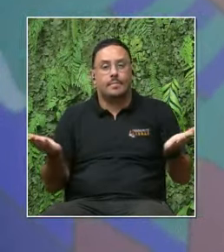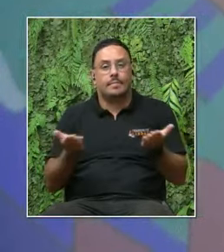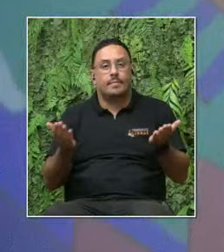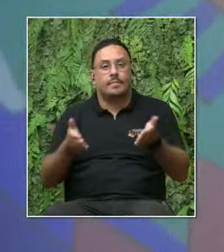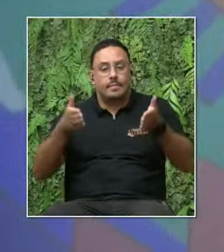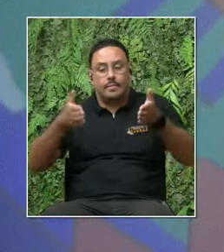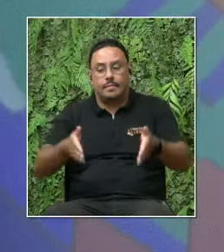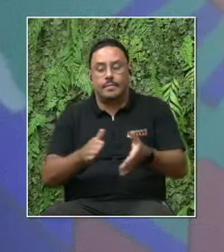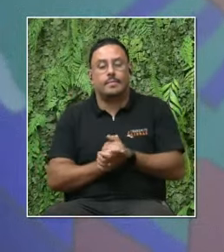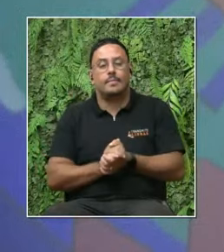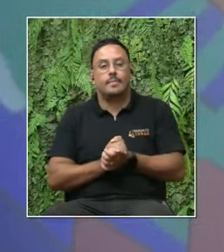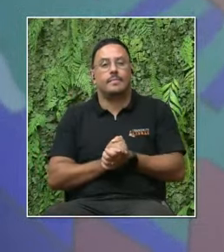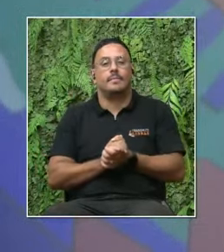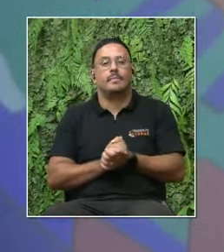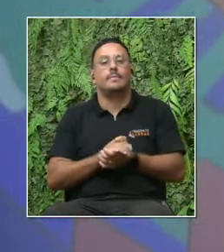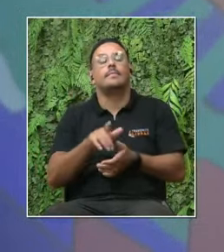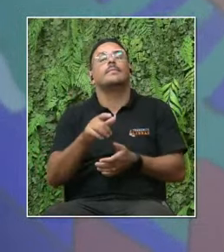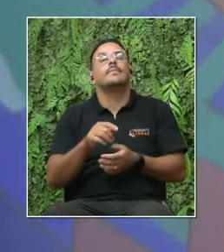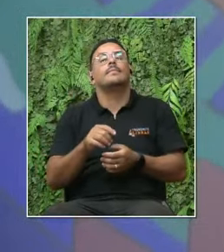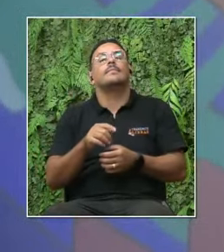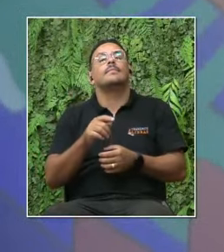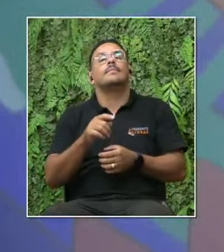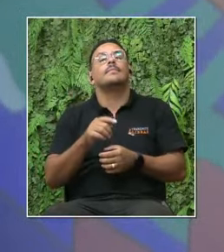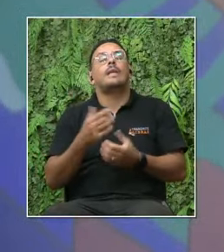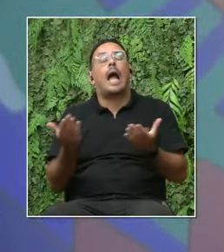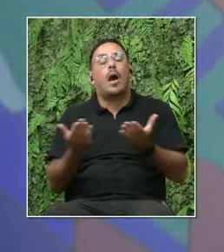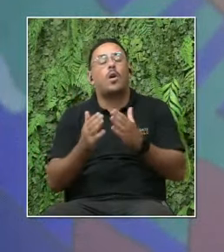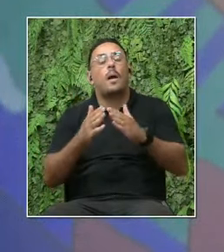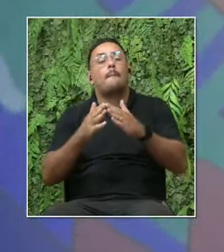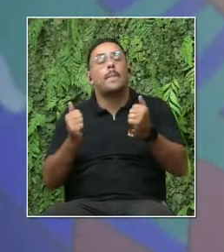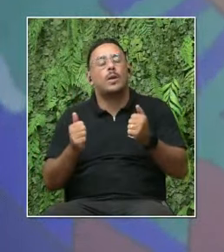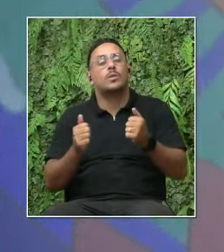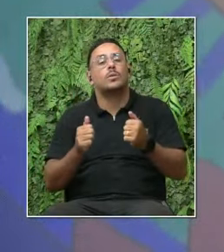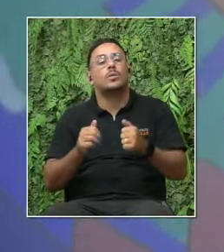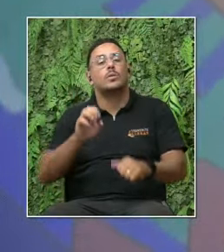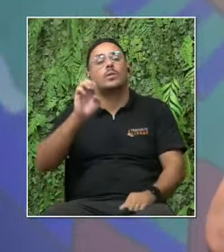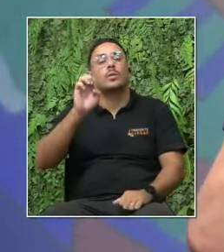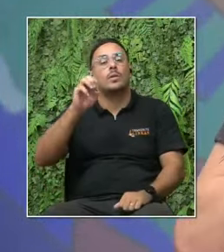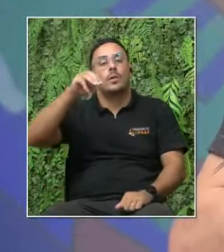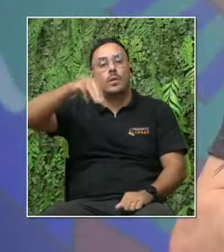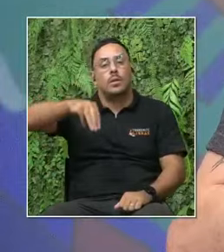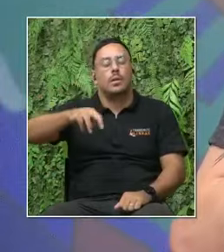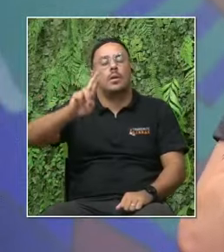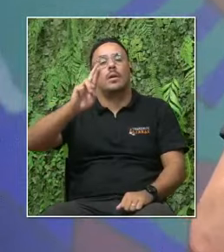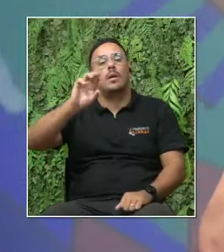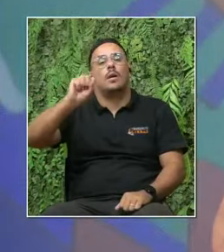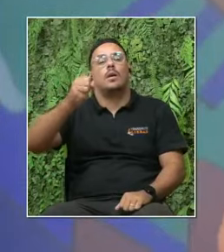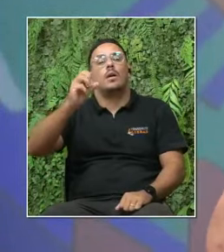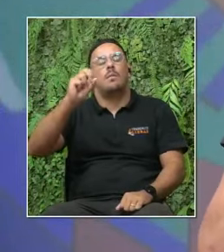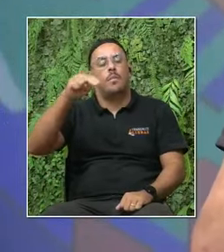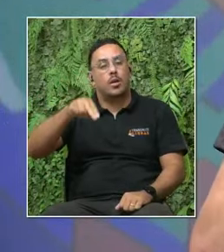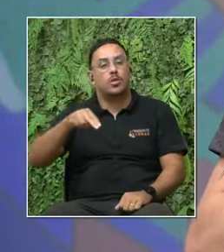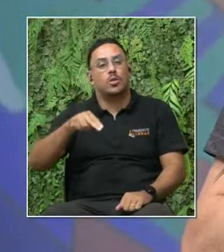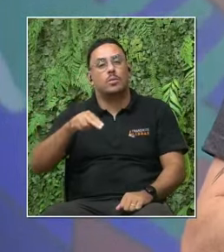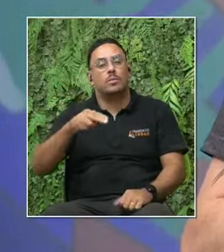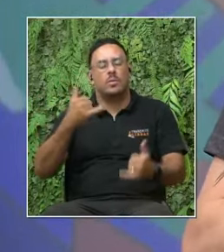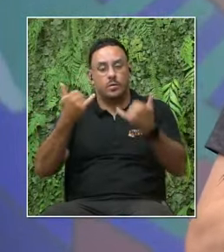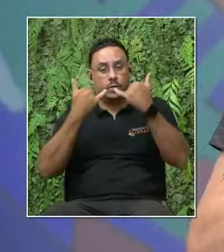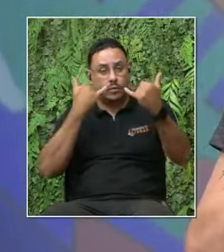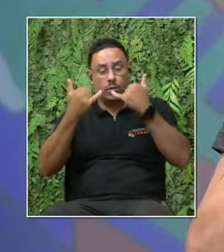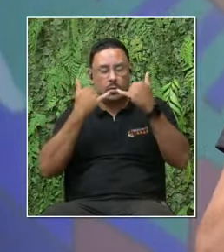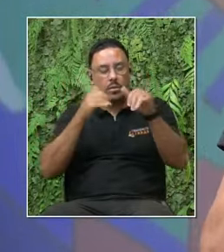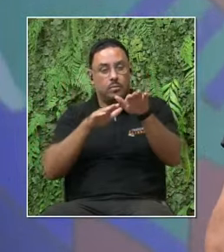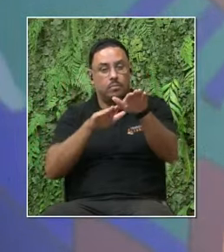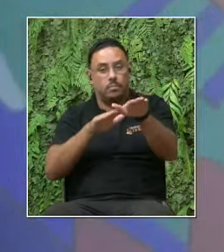Pou chegou agora a pouco mas vamos lá para cima vamos com o Emerson Rodrigues que tem notícias do trânsito e